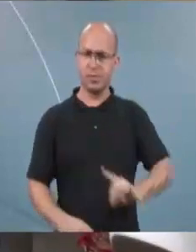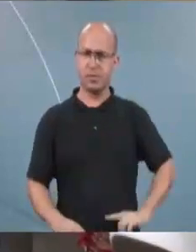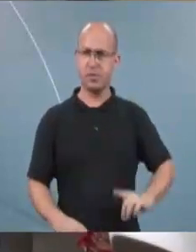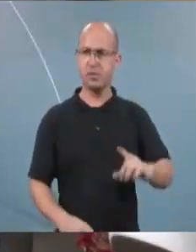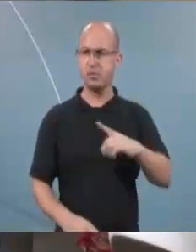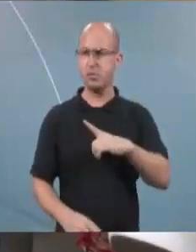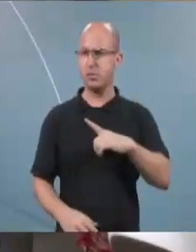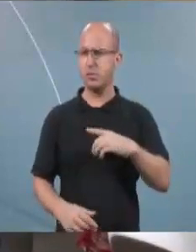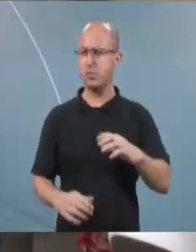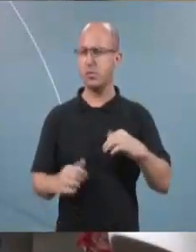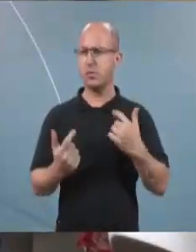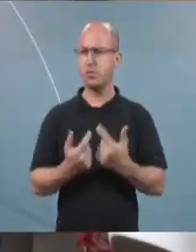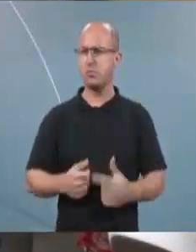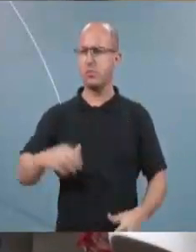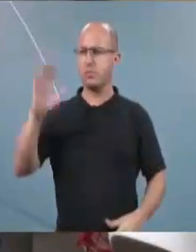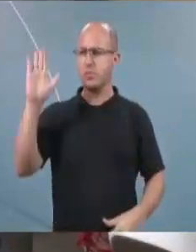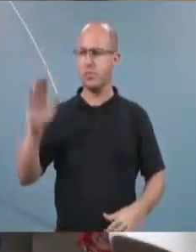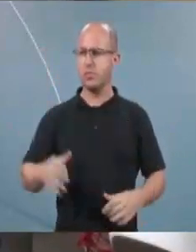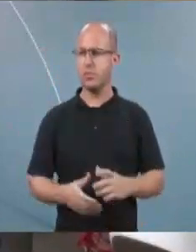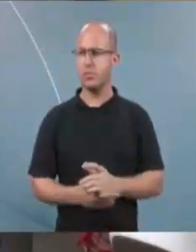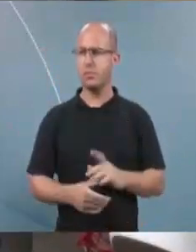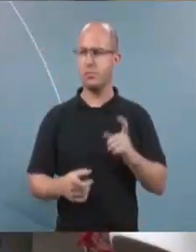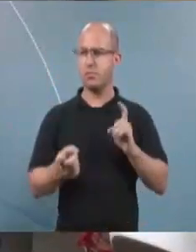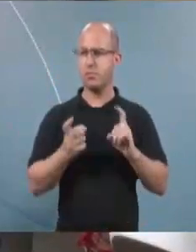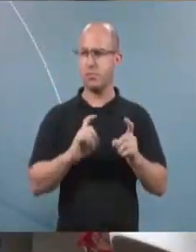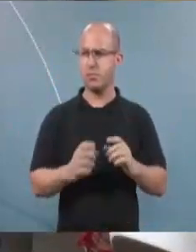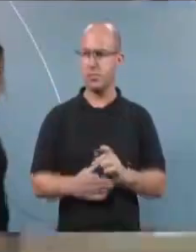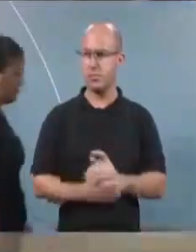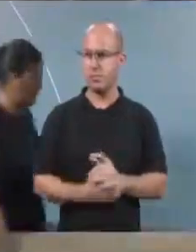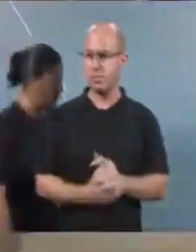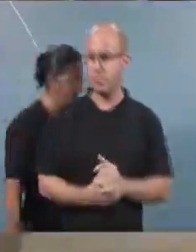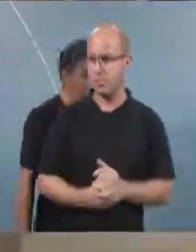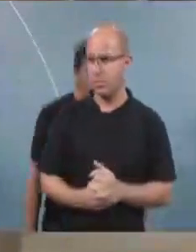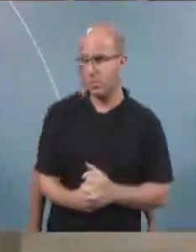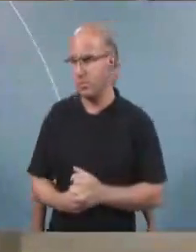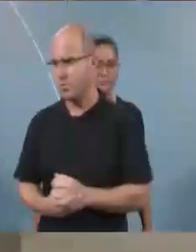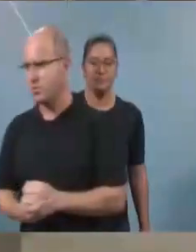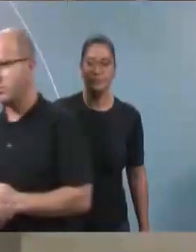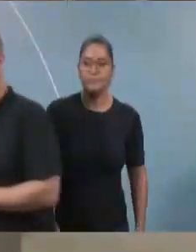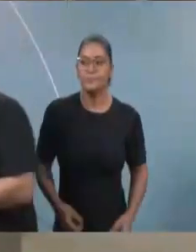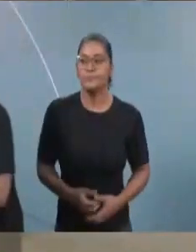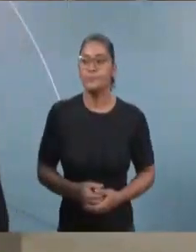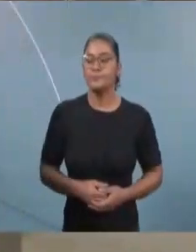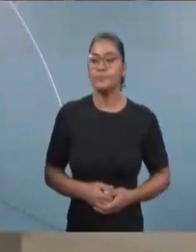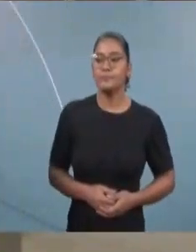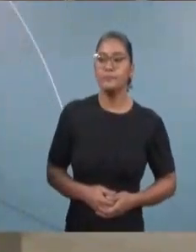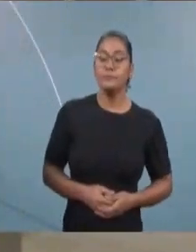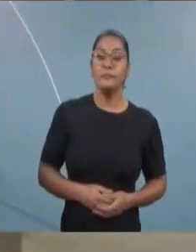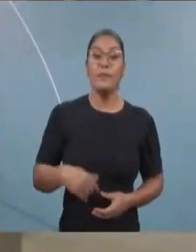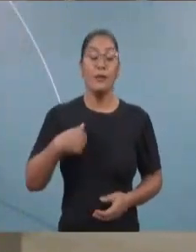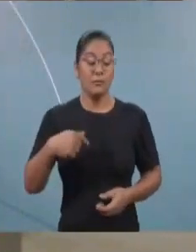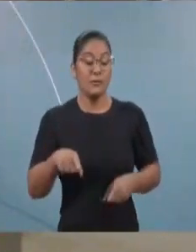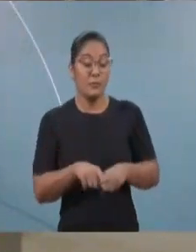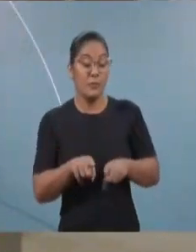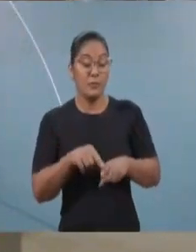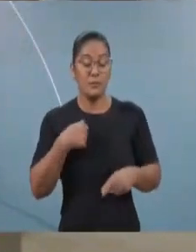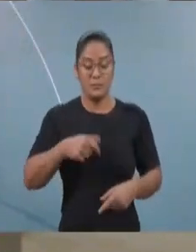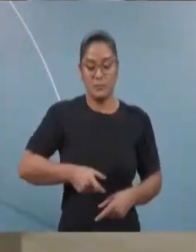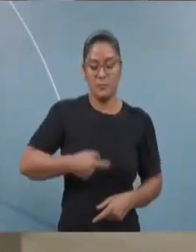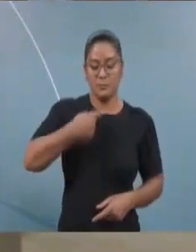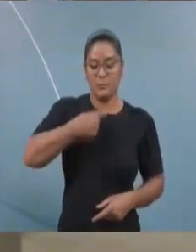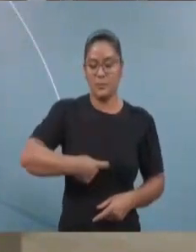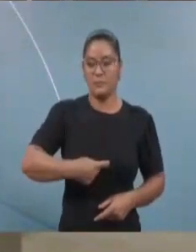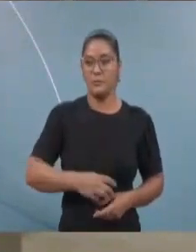casa senhor presidente senhor presidente pela ordem pela ordem para discutir para discutir o deputado AD jun dias eu também eu também quero pela Out para me